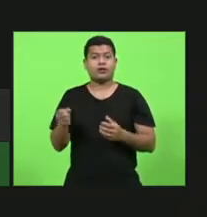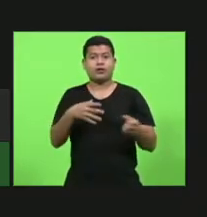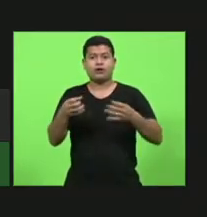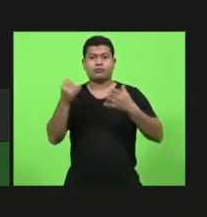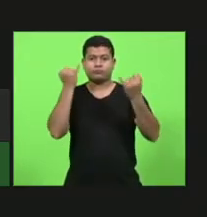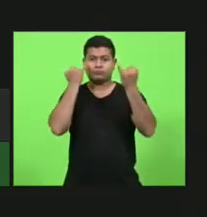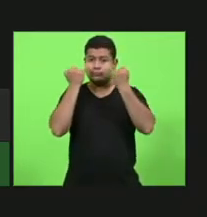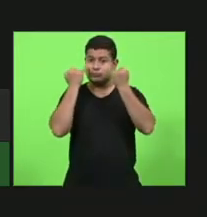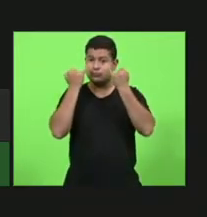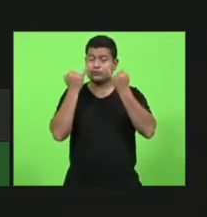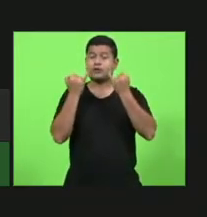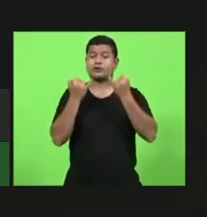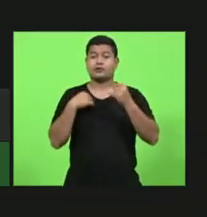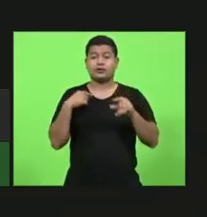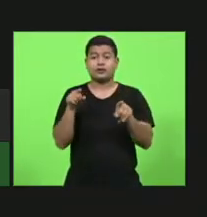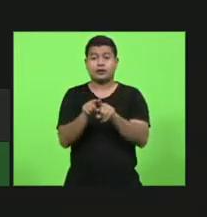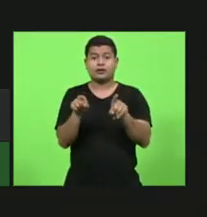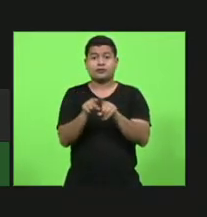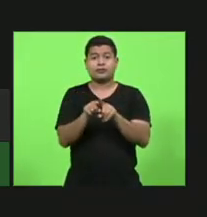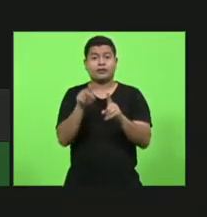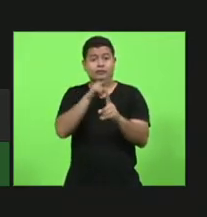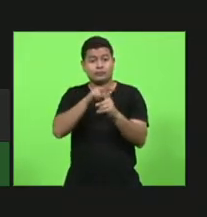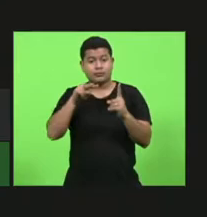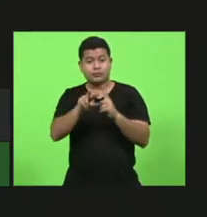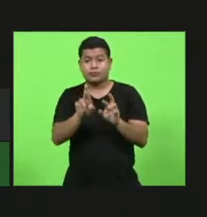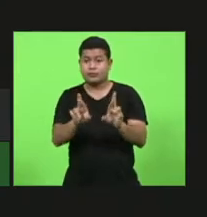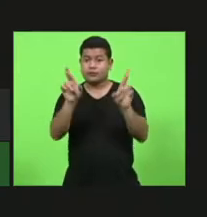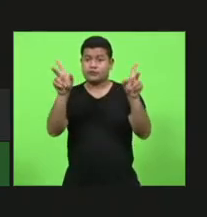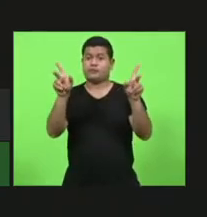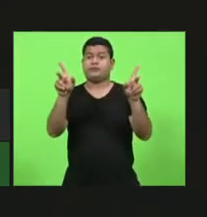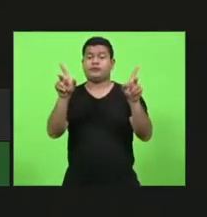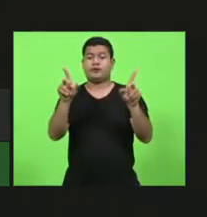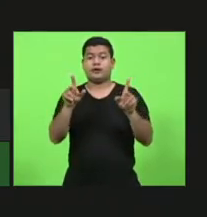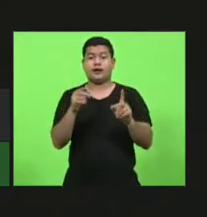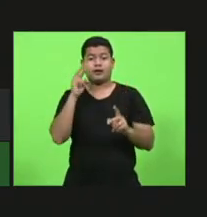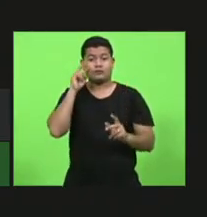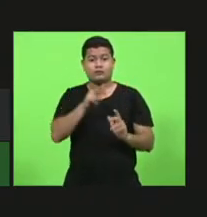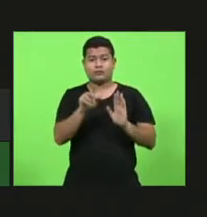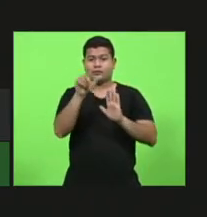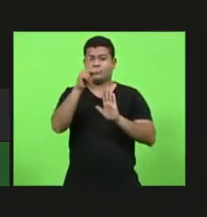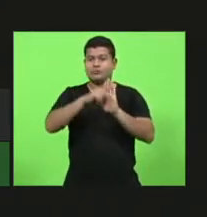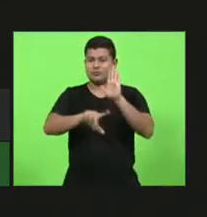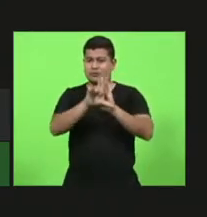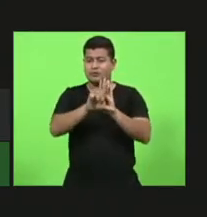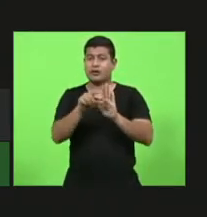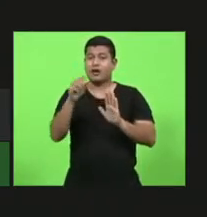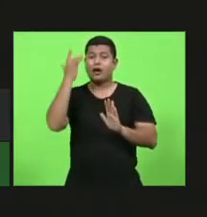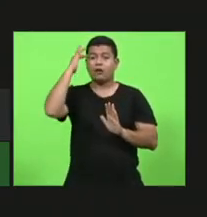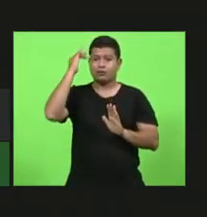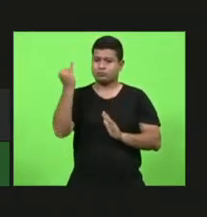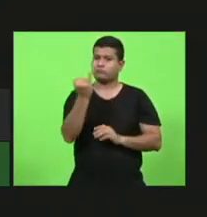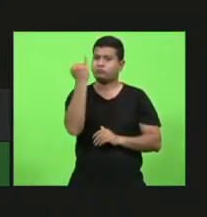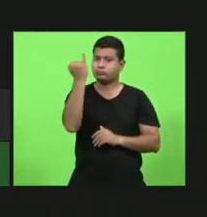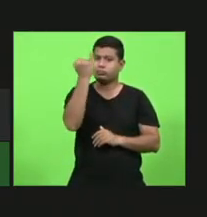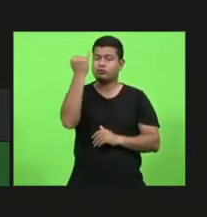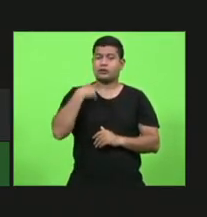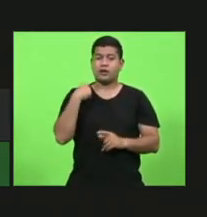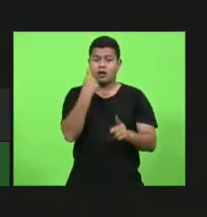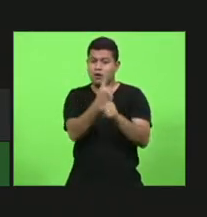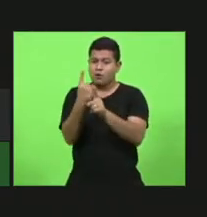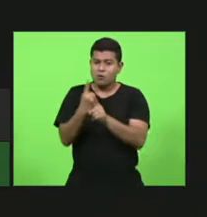uma nova maneira de olhar para esse projeto de lei. Acho importante, sim, identificar